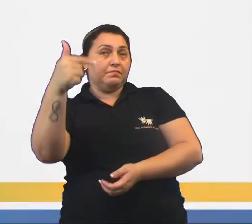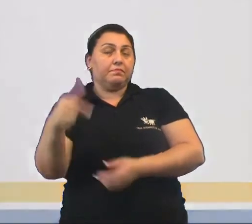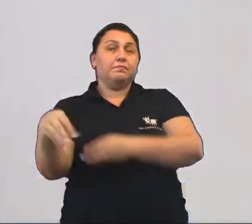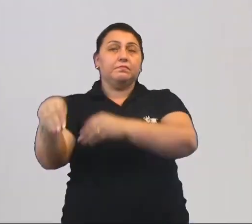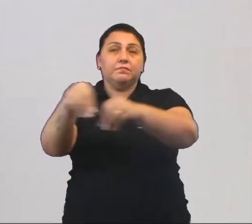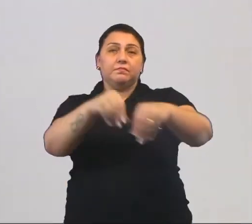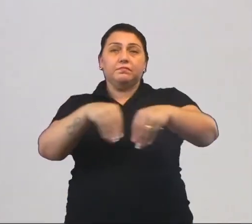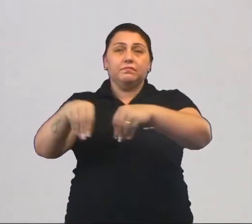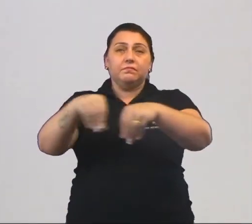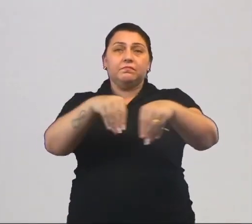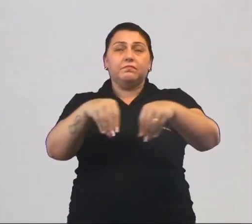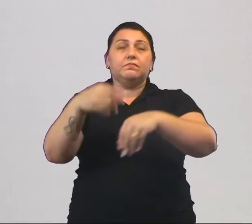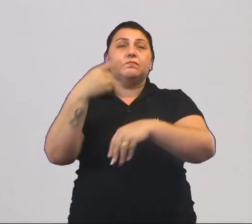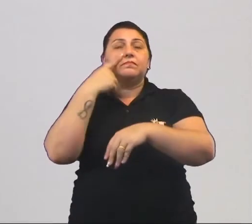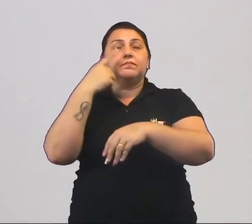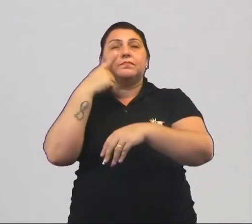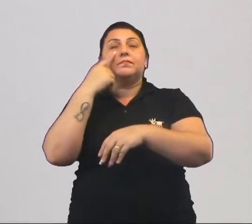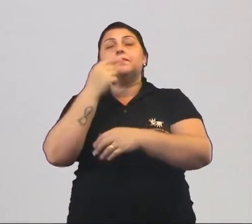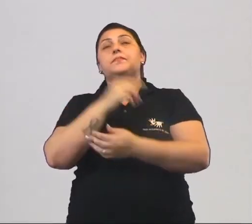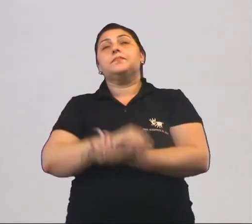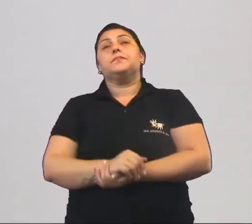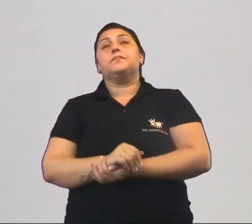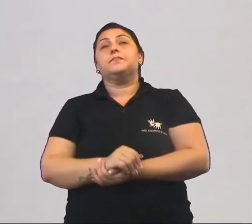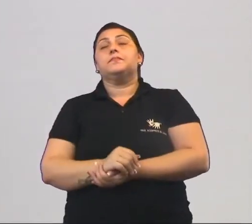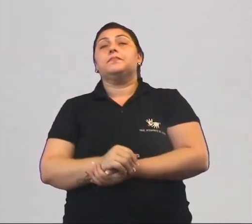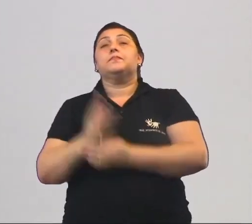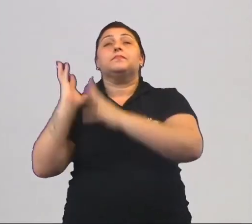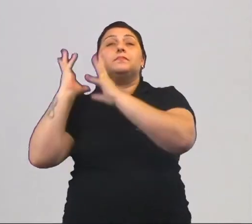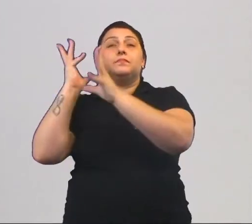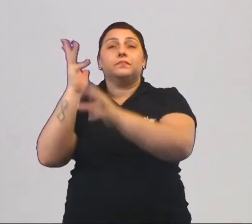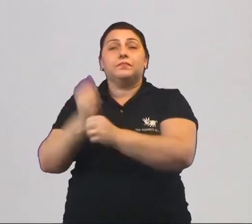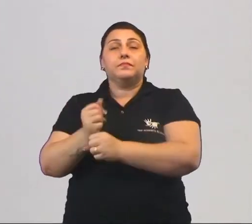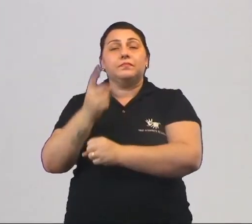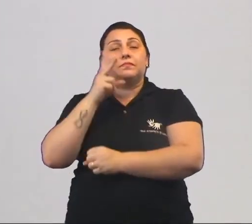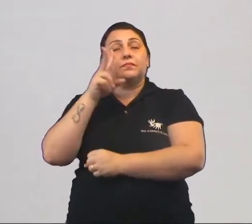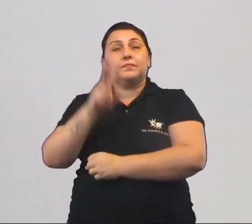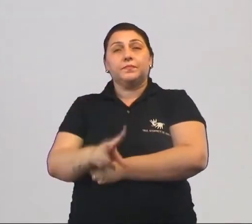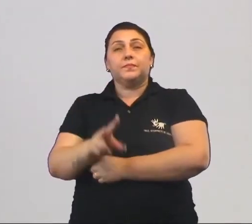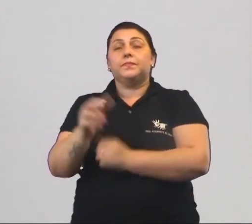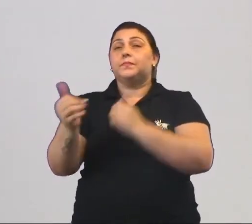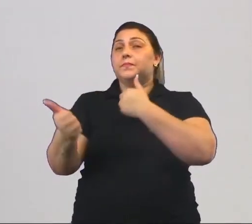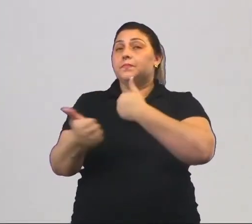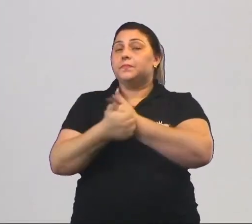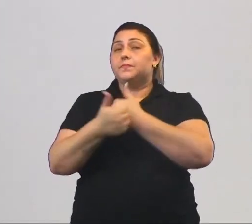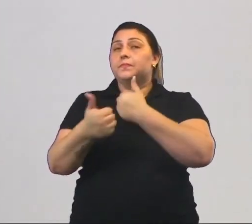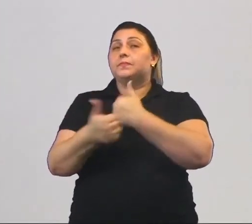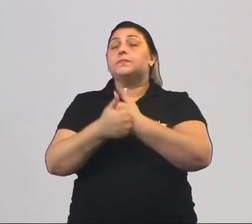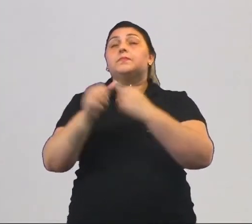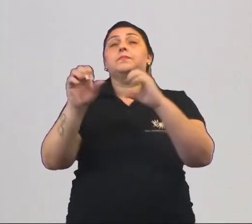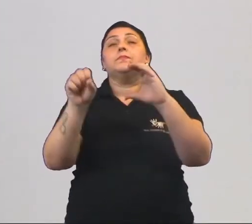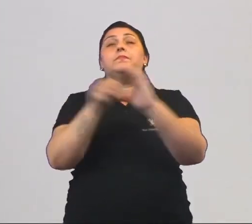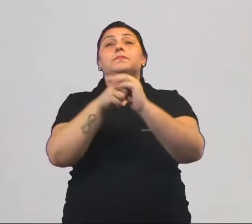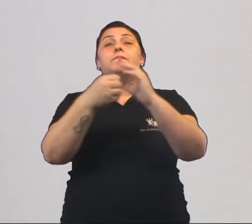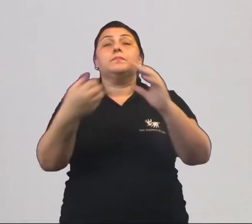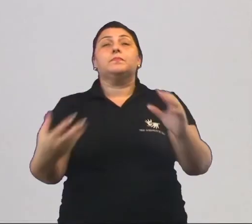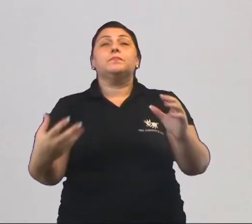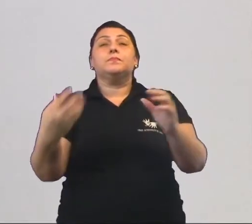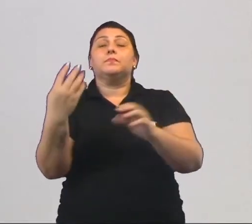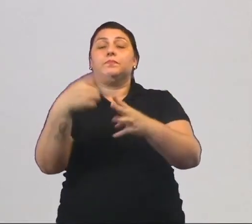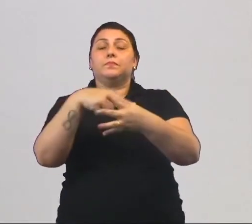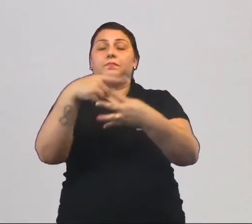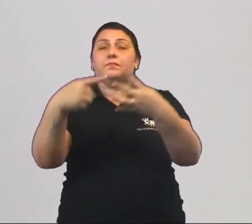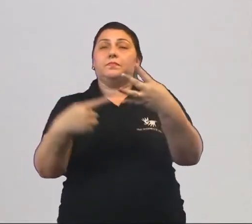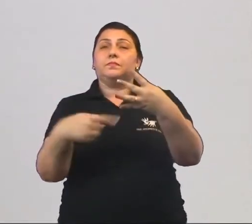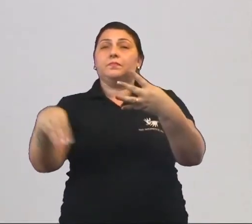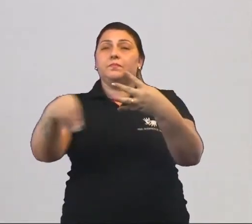de solo. Então, olha só, vamos retomar. Aqui nós acabamos de verificar juntos as características dos 4